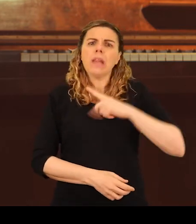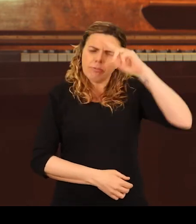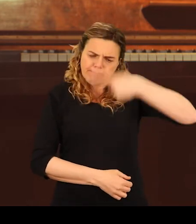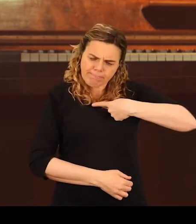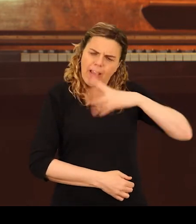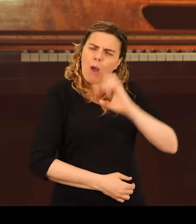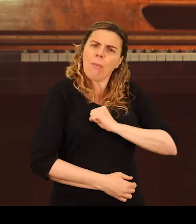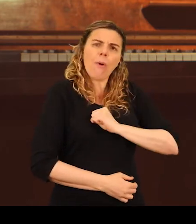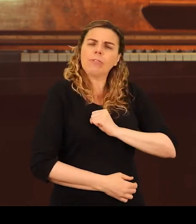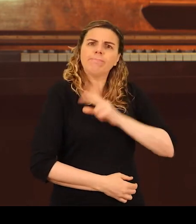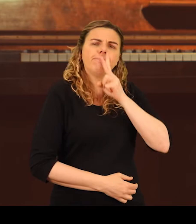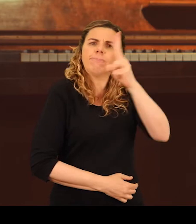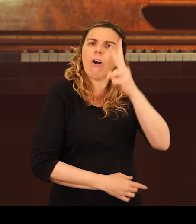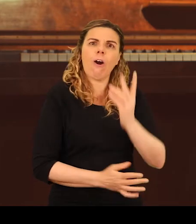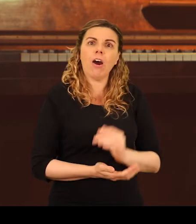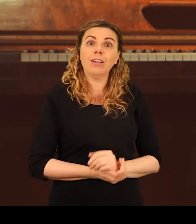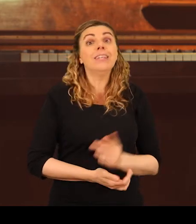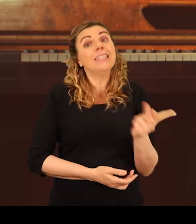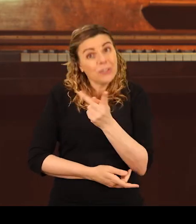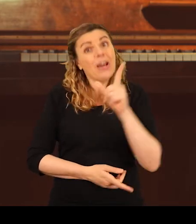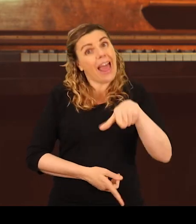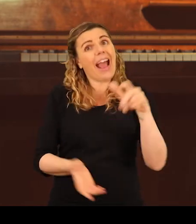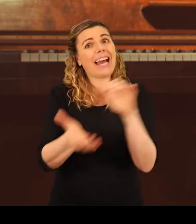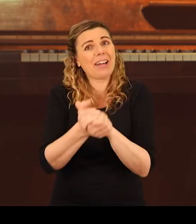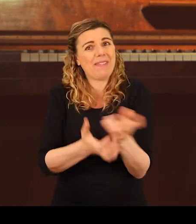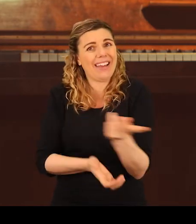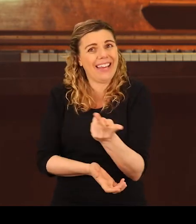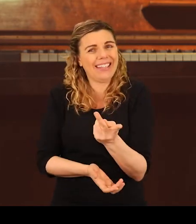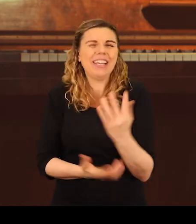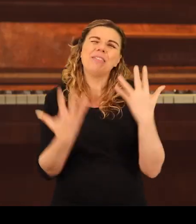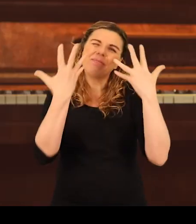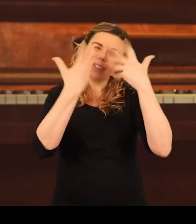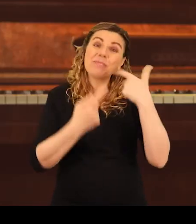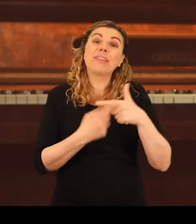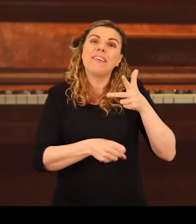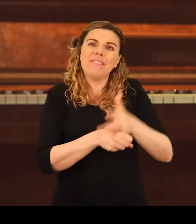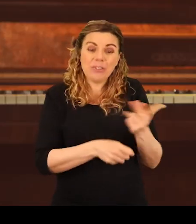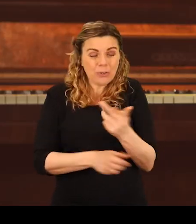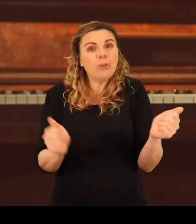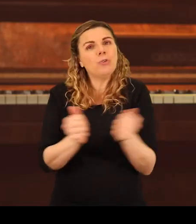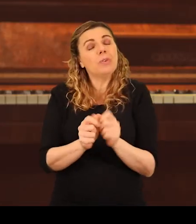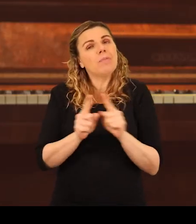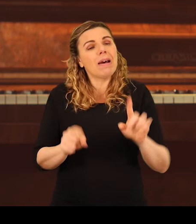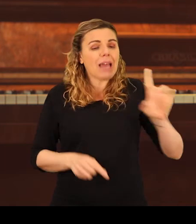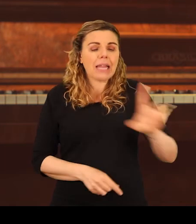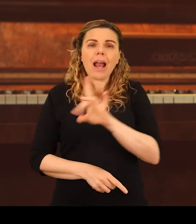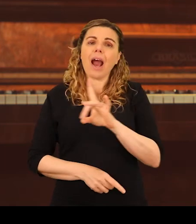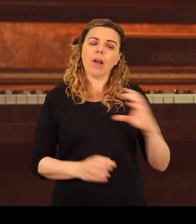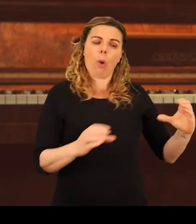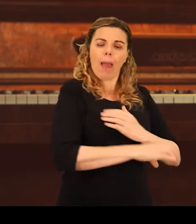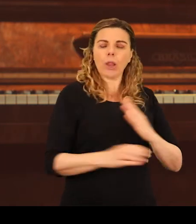vê neles um amor próprio muito grande, escancarado, assim. E eles são um casal. Então é muito bonito porque no vídeo eles estão